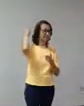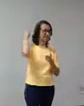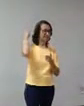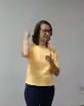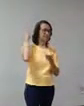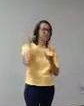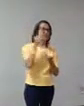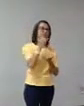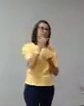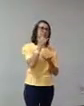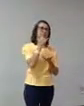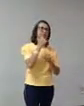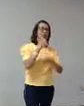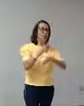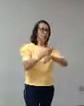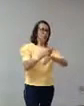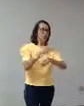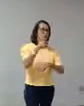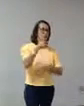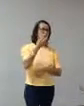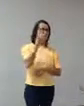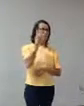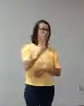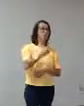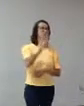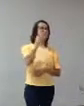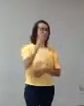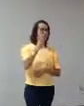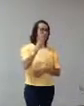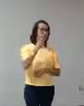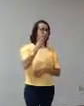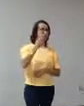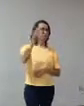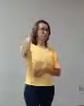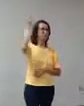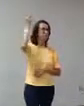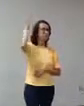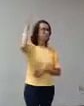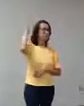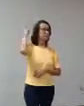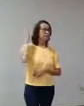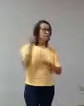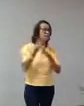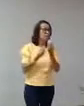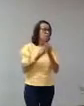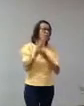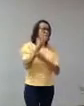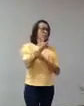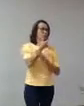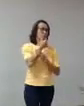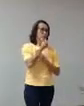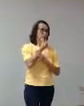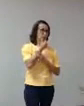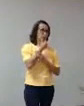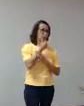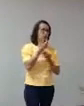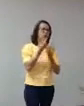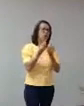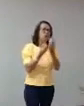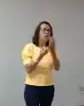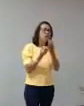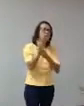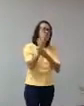24 horas de existência do Homo sapiens para o surgimento da música no Homo sapiens,